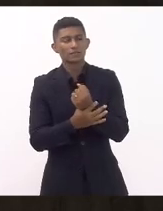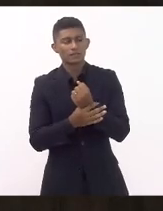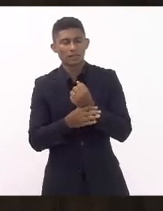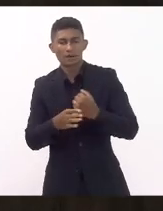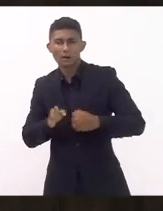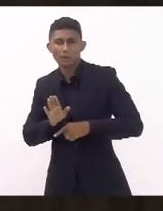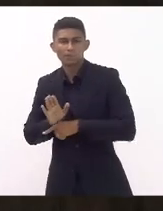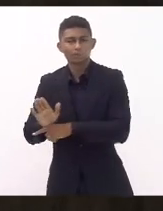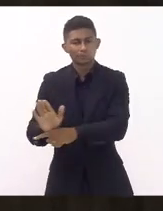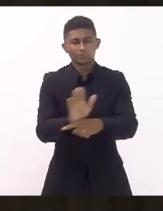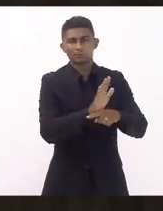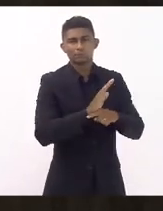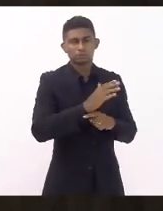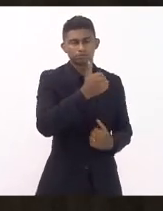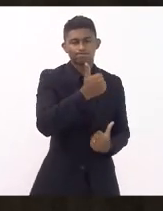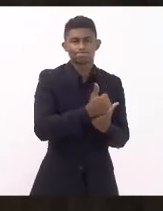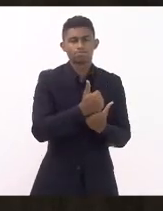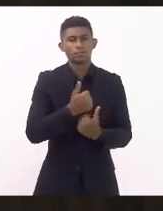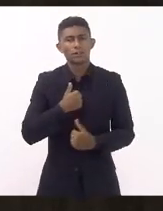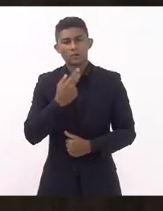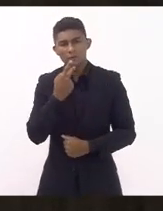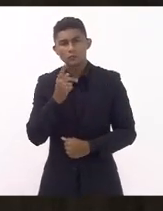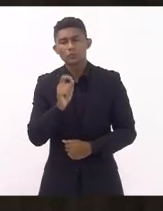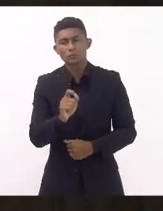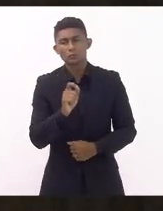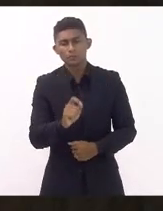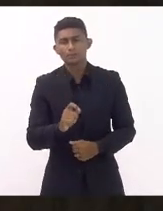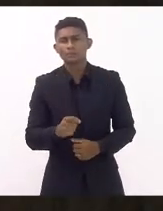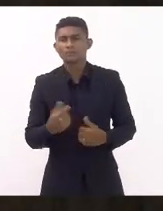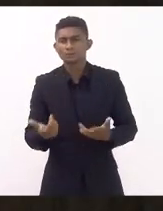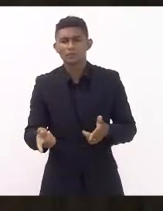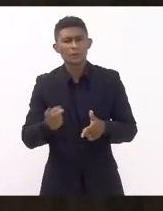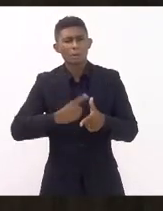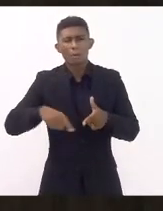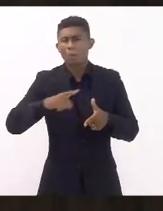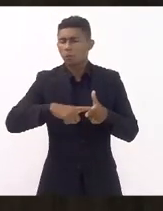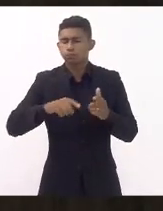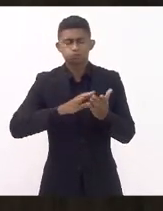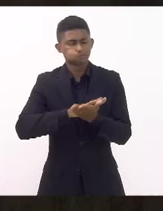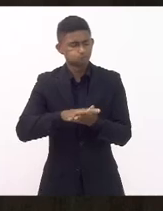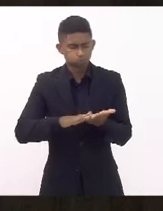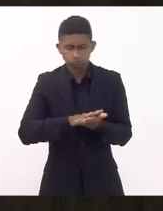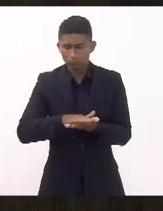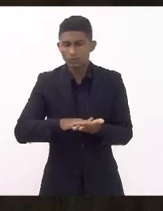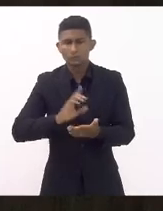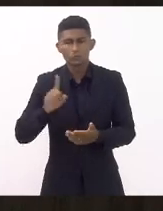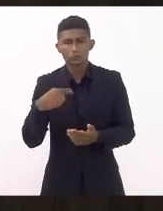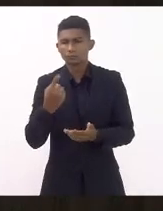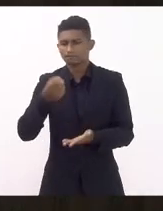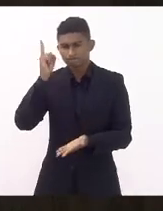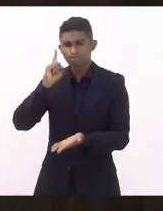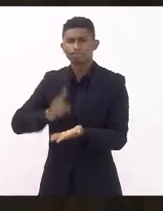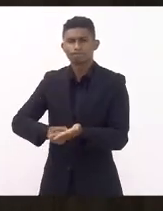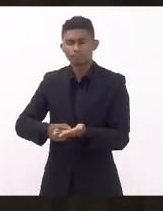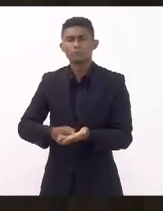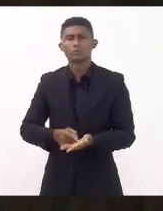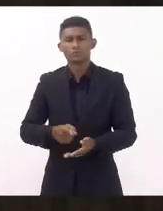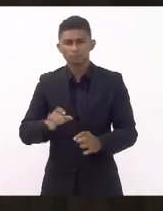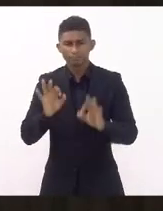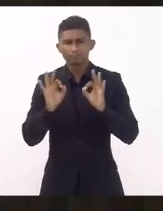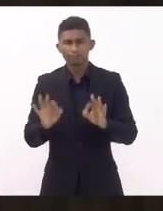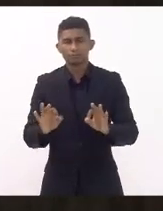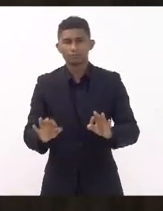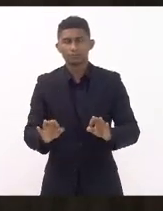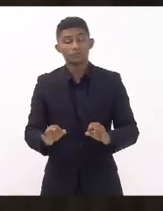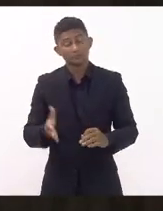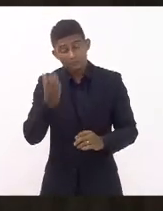eu quero, né, dizer que não há problema nenhum em nós fazermos esse acordo de procedimento, embora em todos